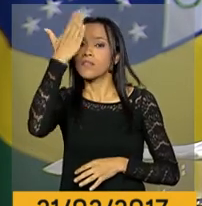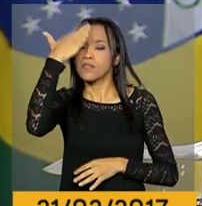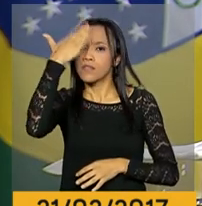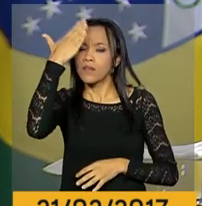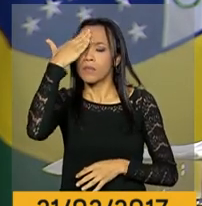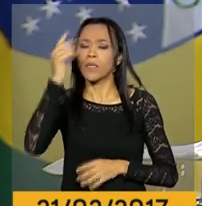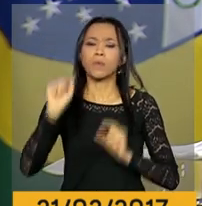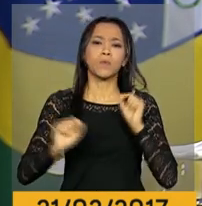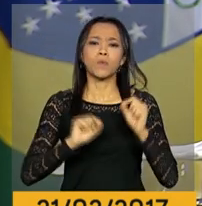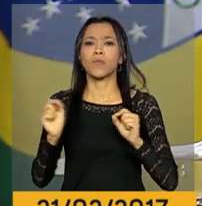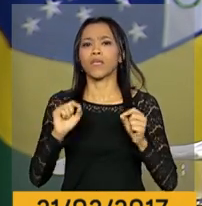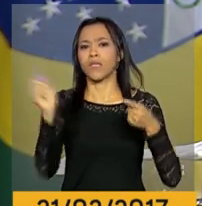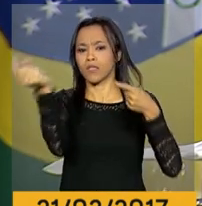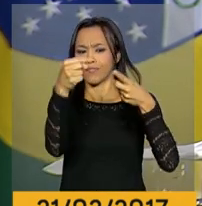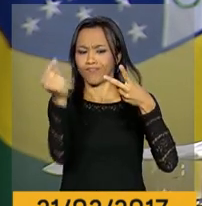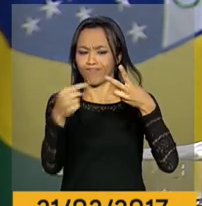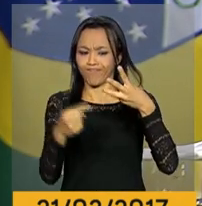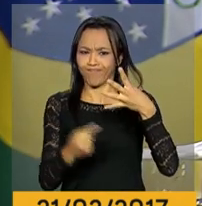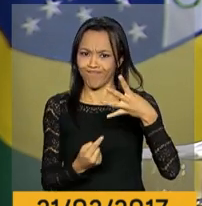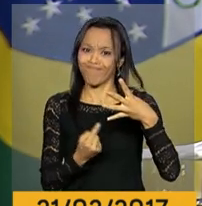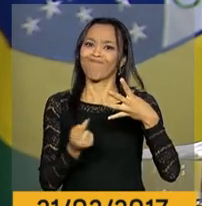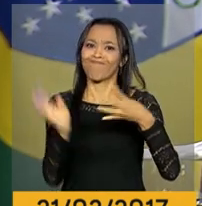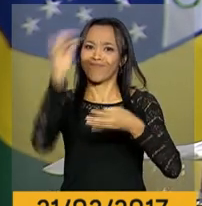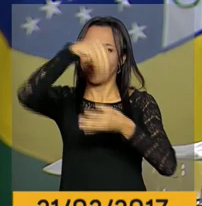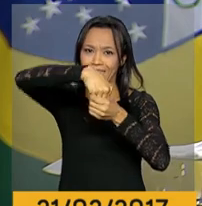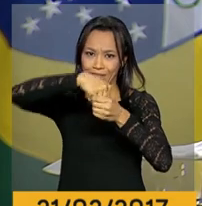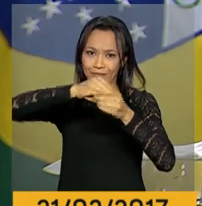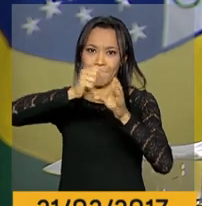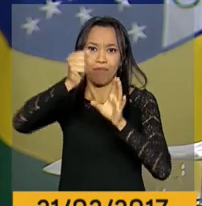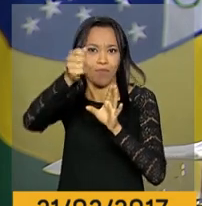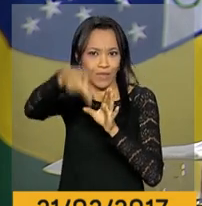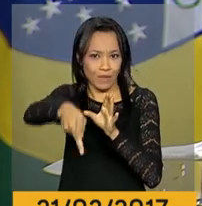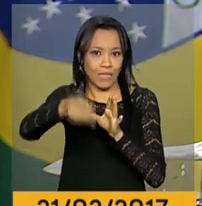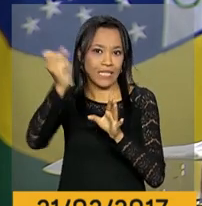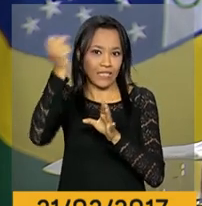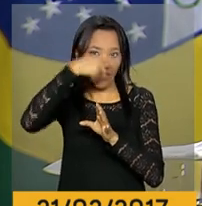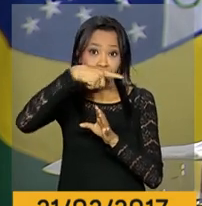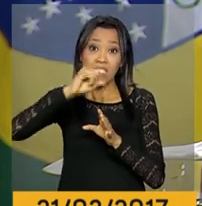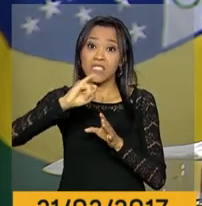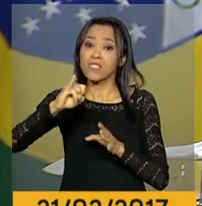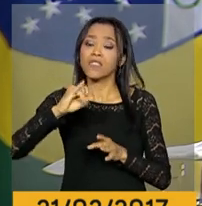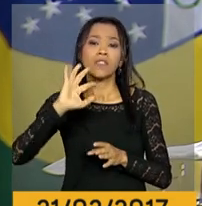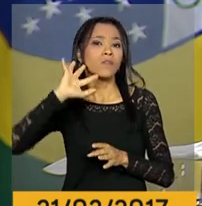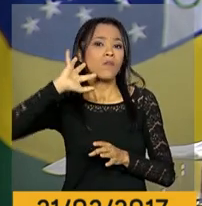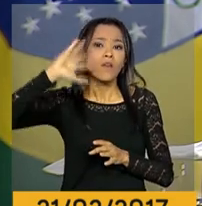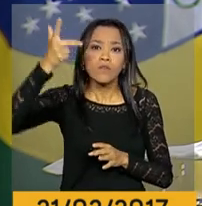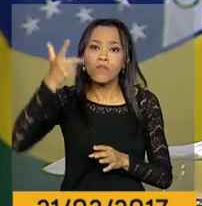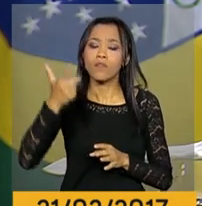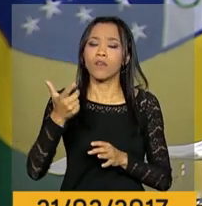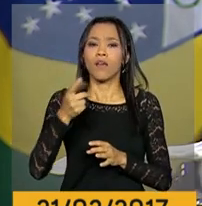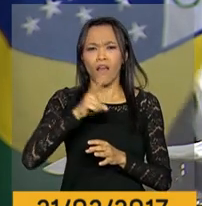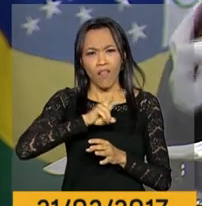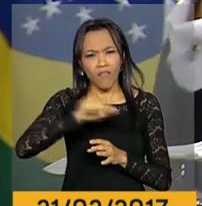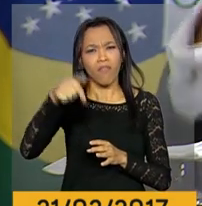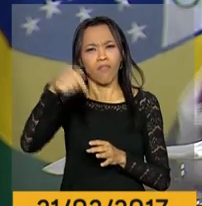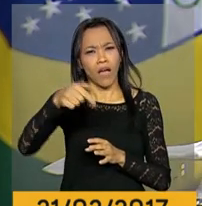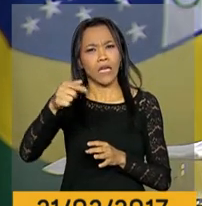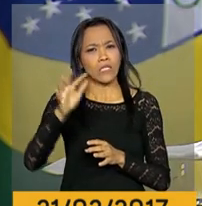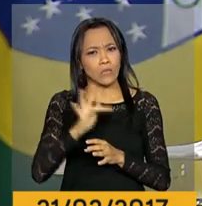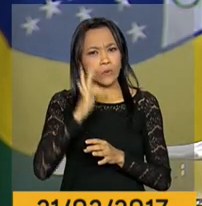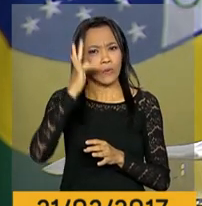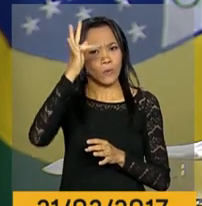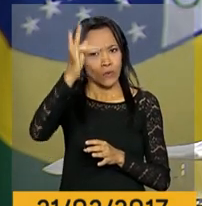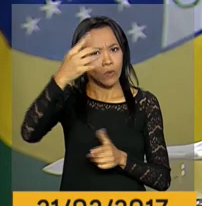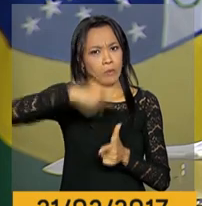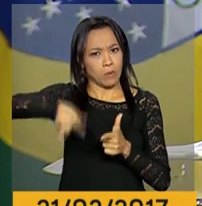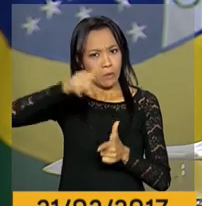previdenciárias difíceis eh complicadas que se não forem solucionadas elas não só comprometem o pagamento